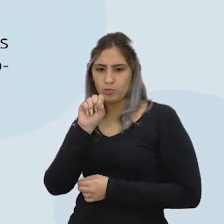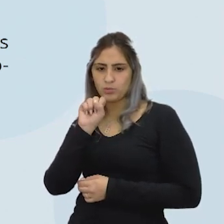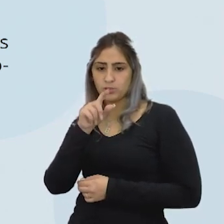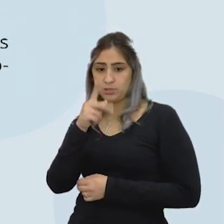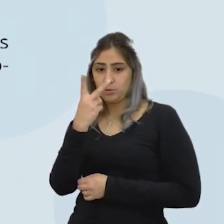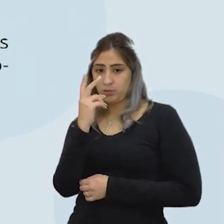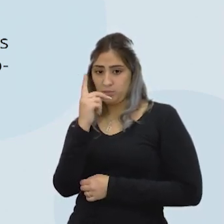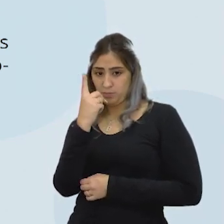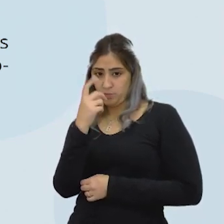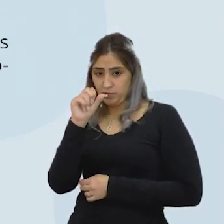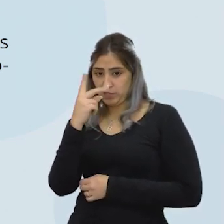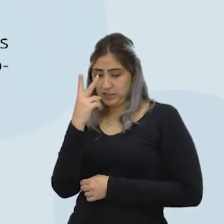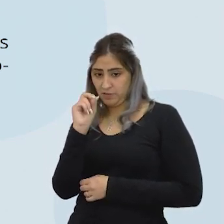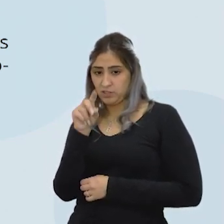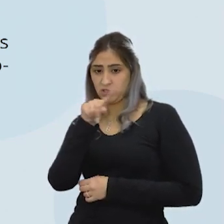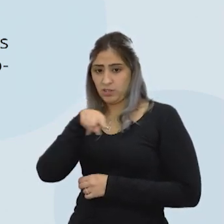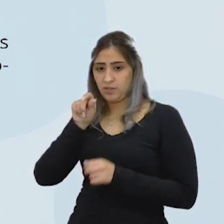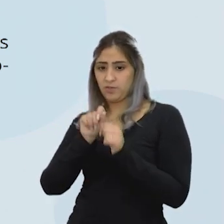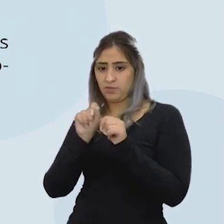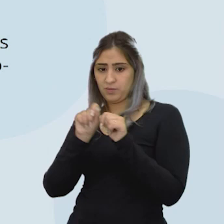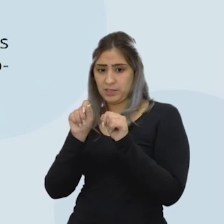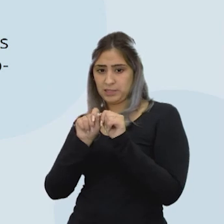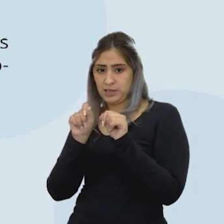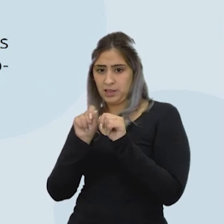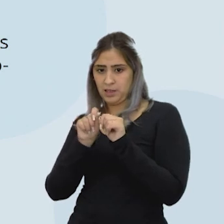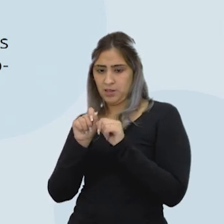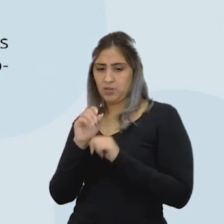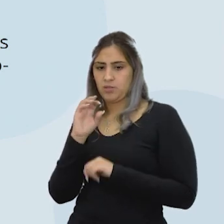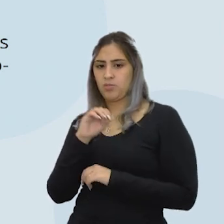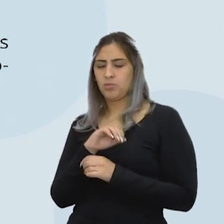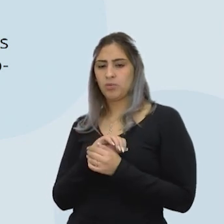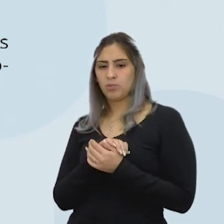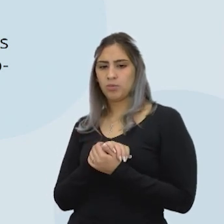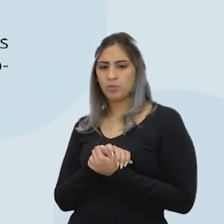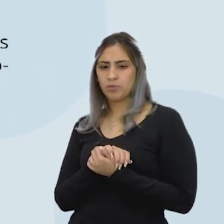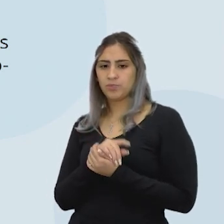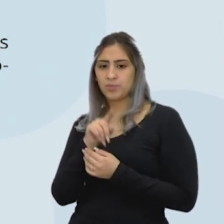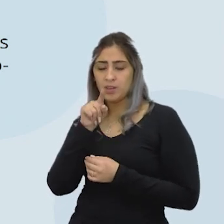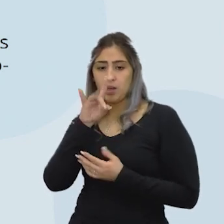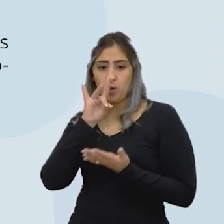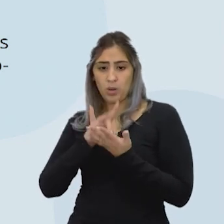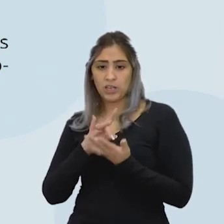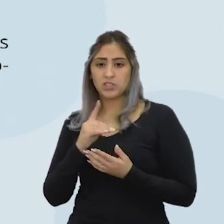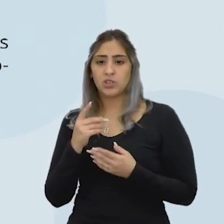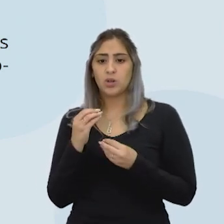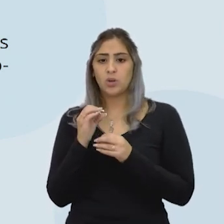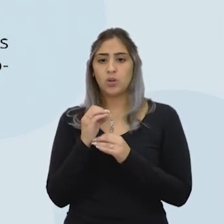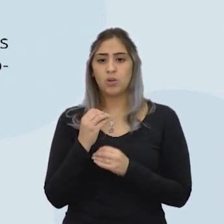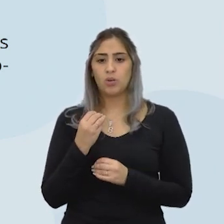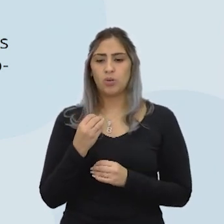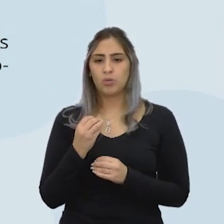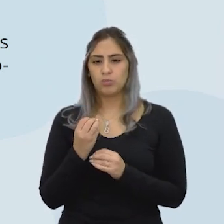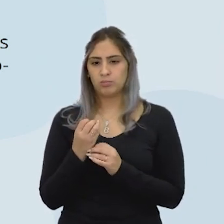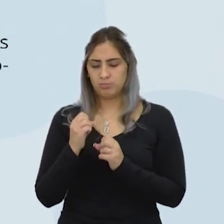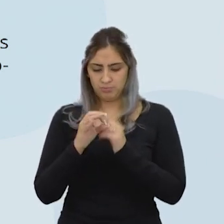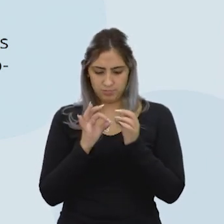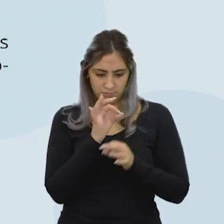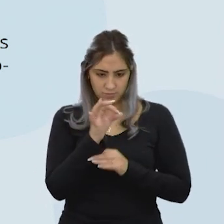de Oparin e Haldane. Então, para eles, a origem dos organismos vivos encontrava-se no